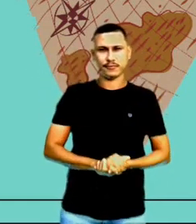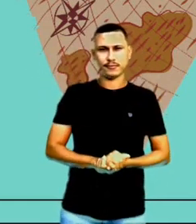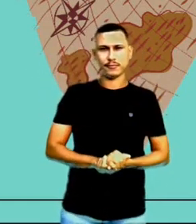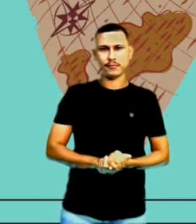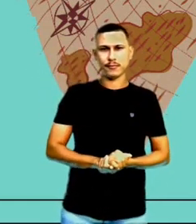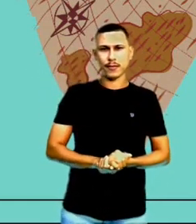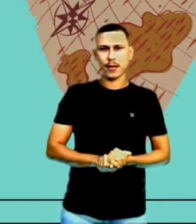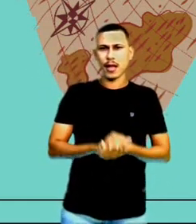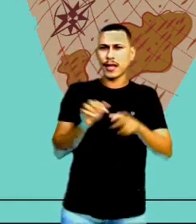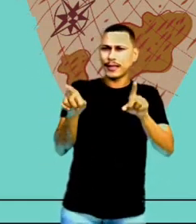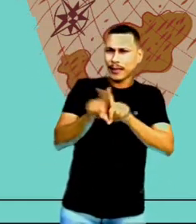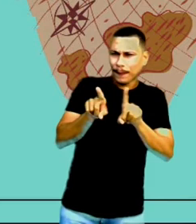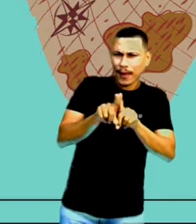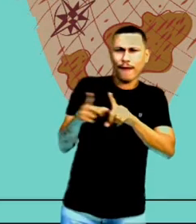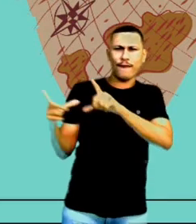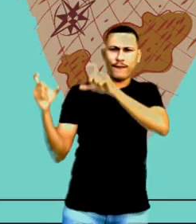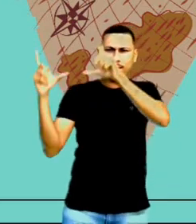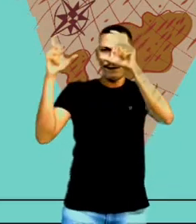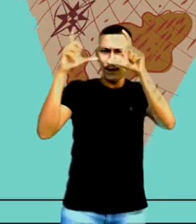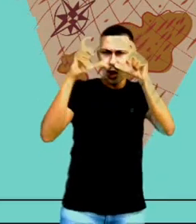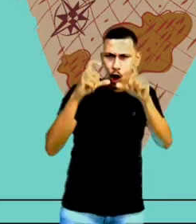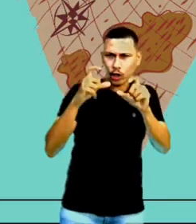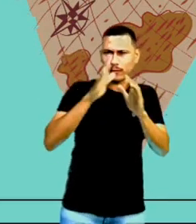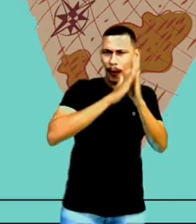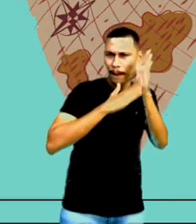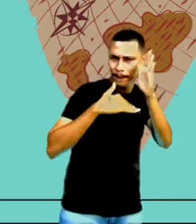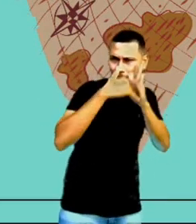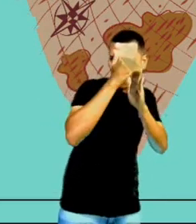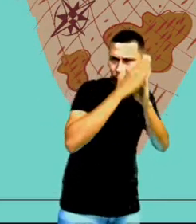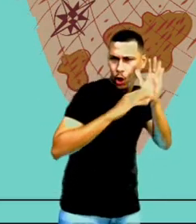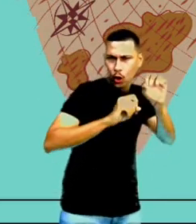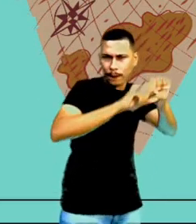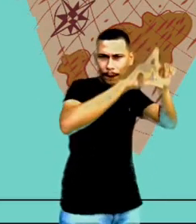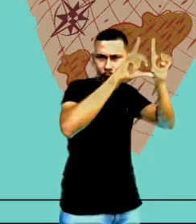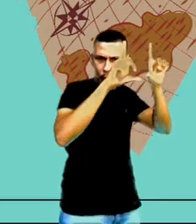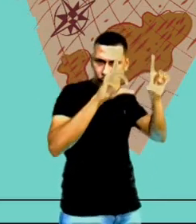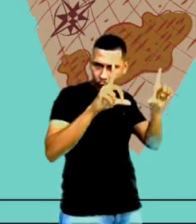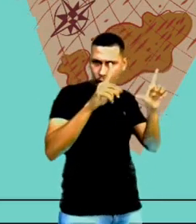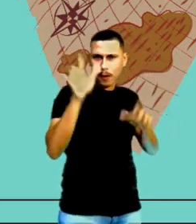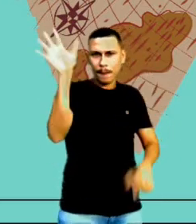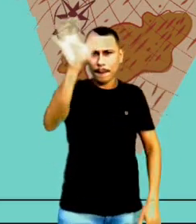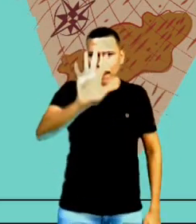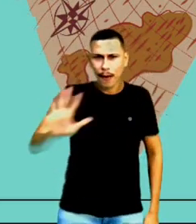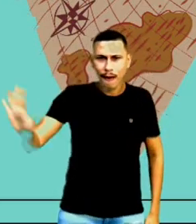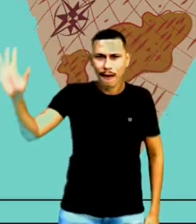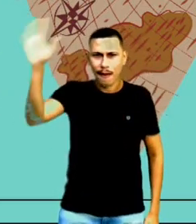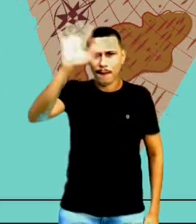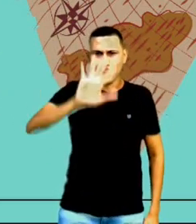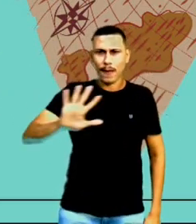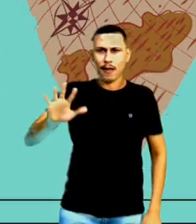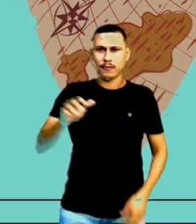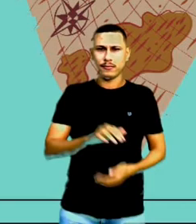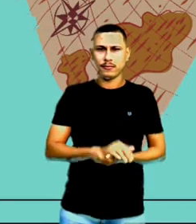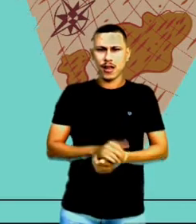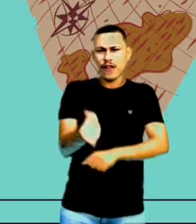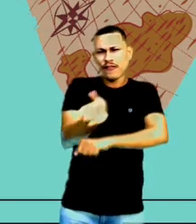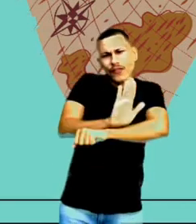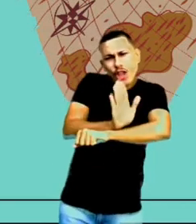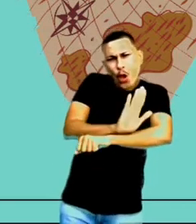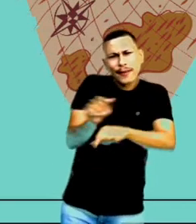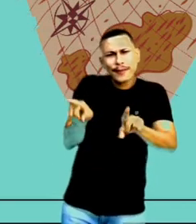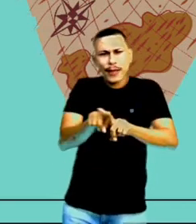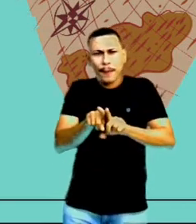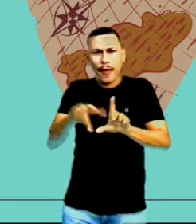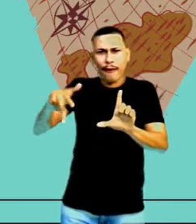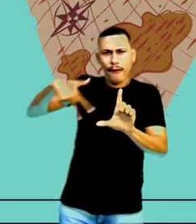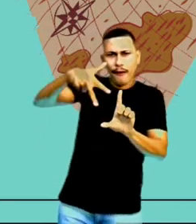também como fotos, pinturas, mapas, filmes e